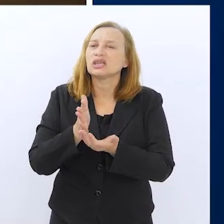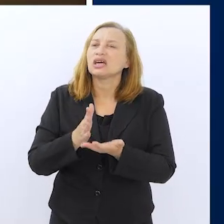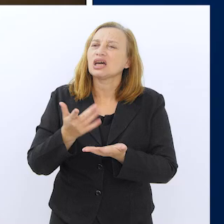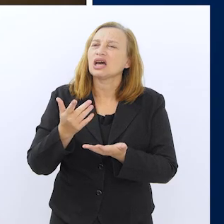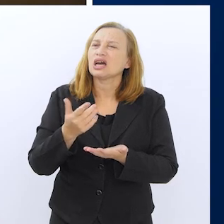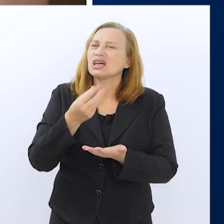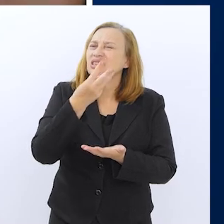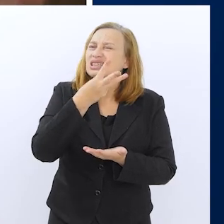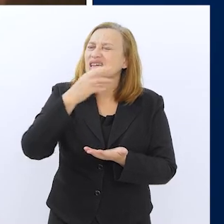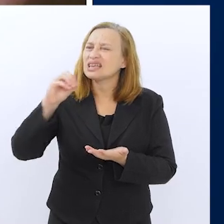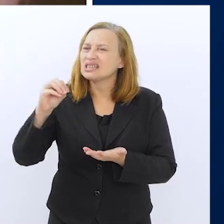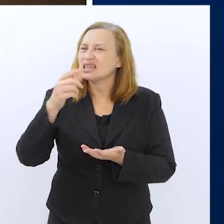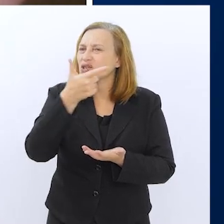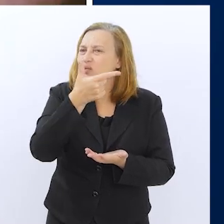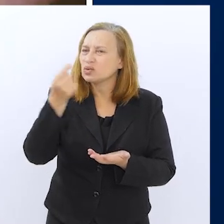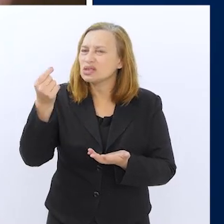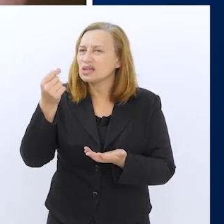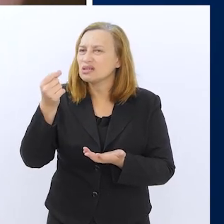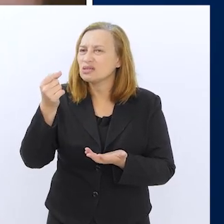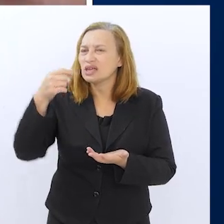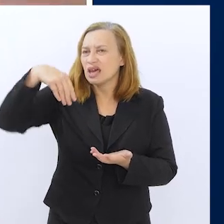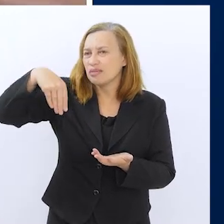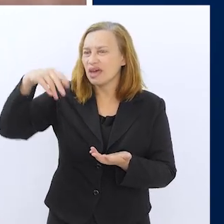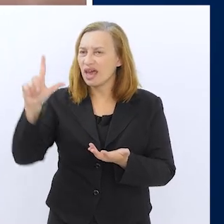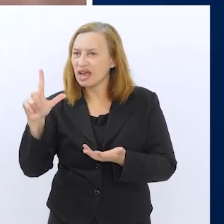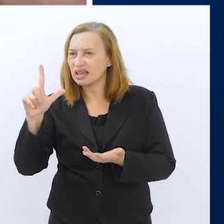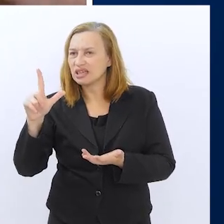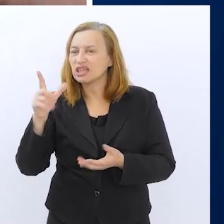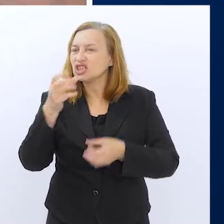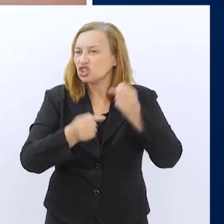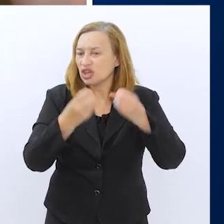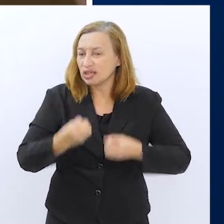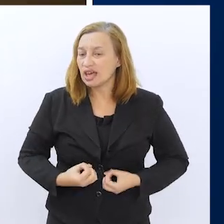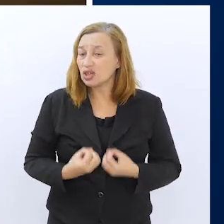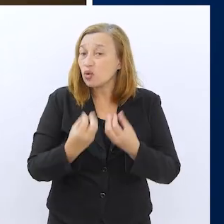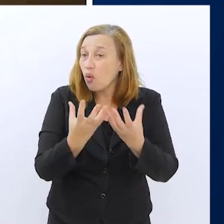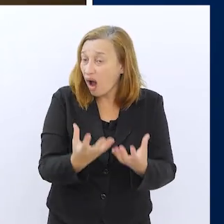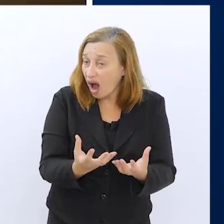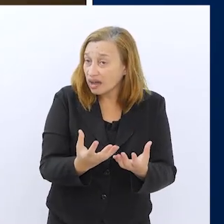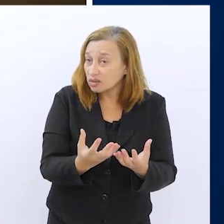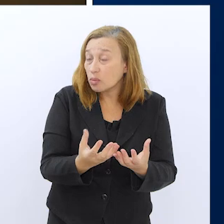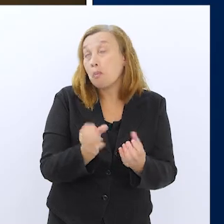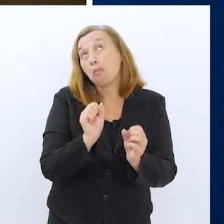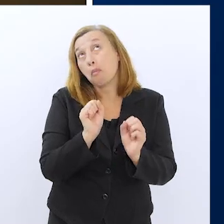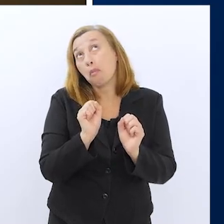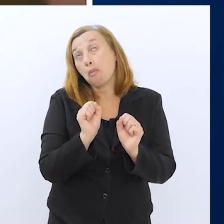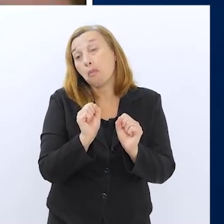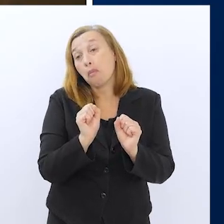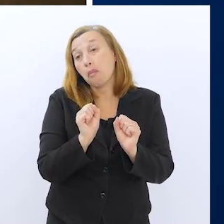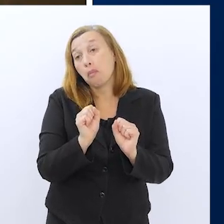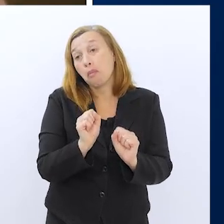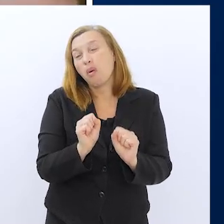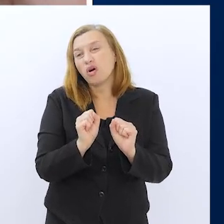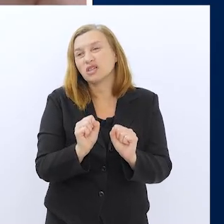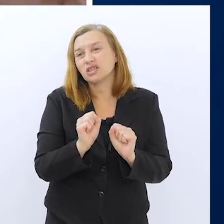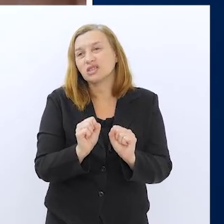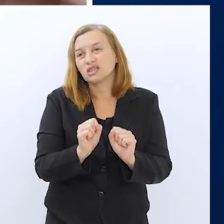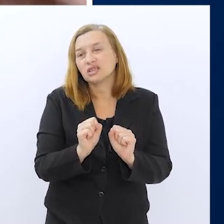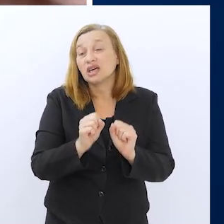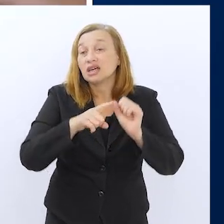aqui, né? A cada 200 a 300 ml de leite, né, que é doado para um banco de leite,